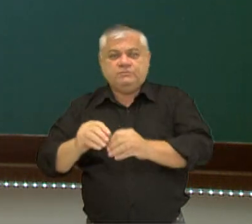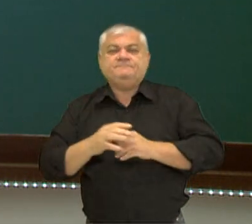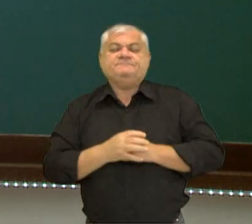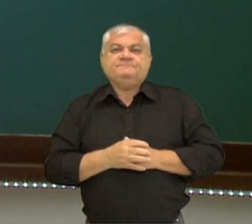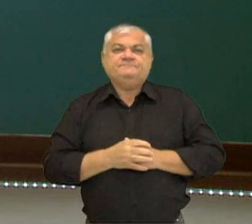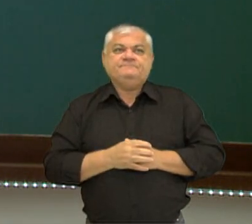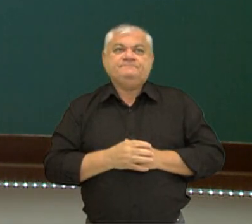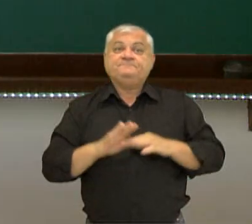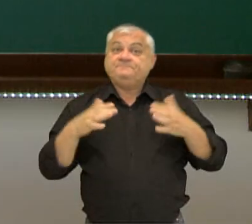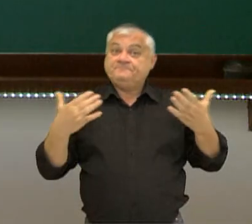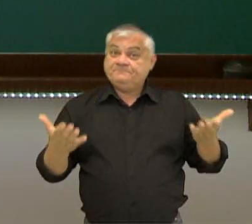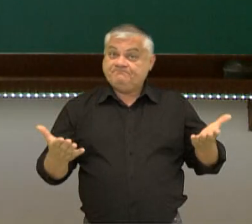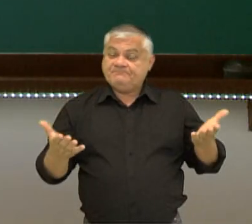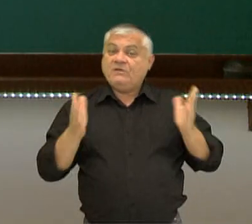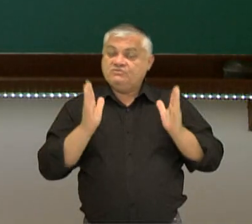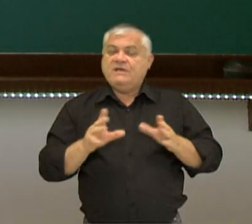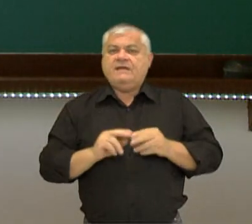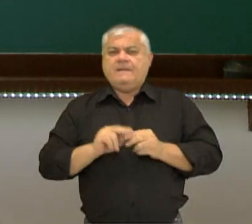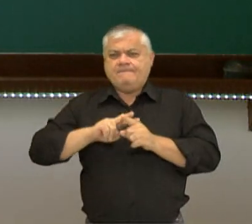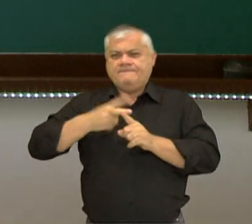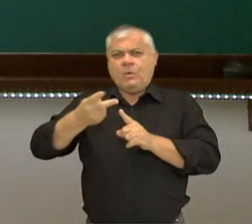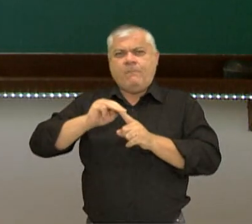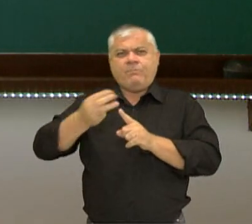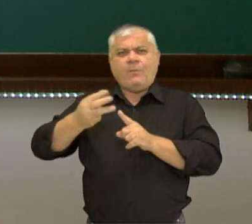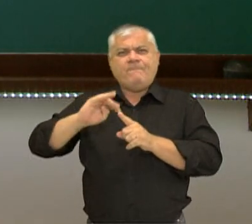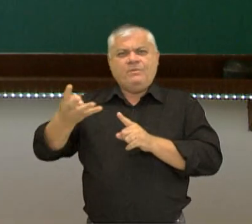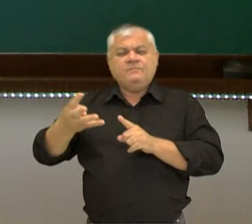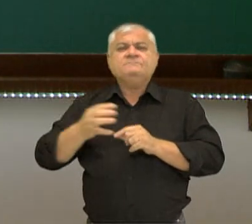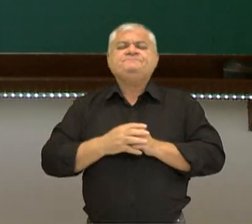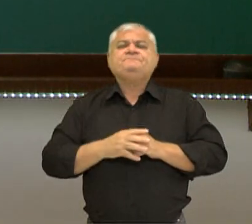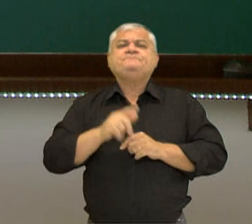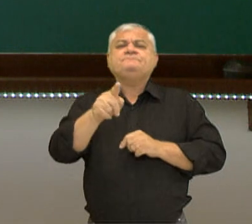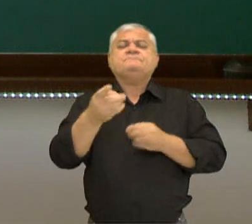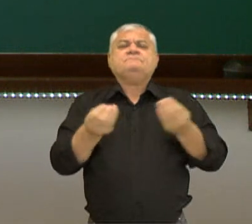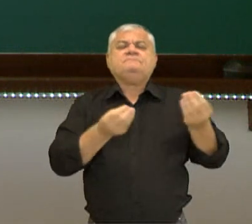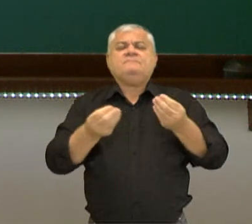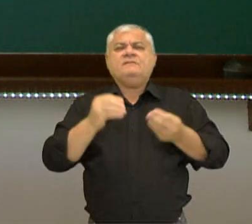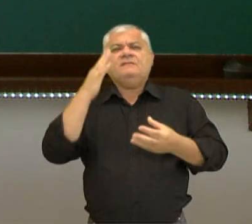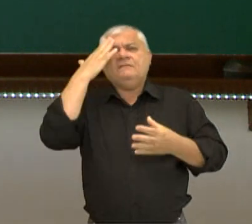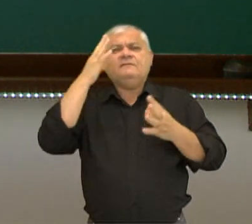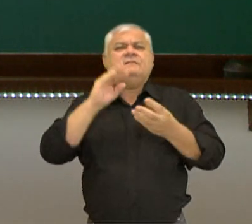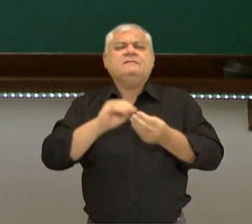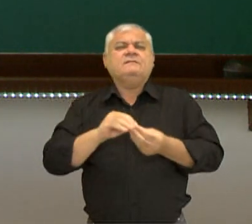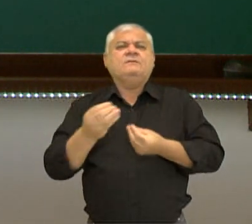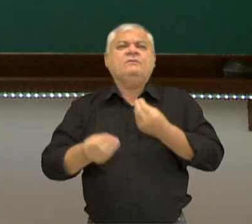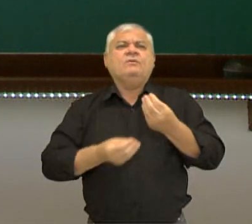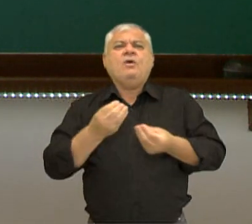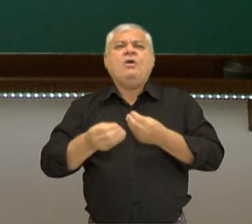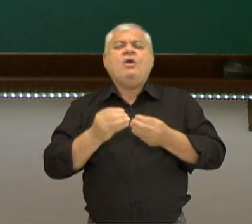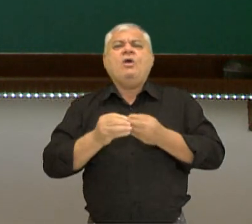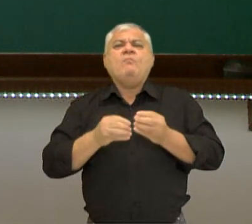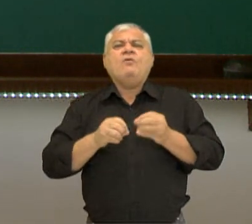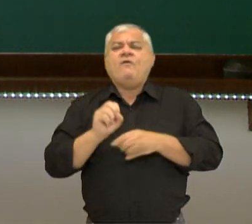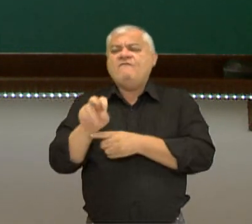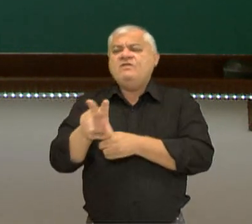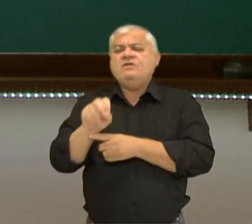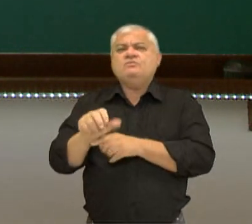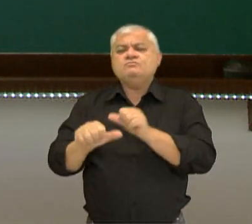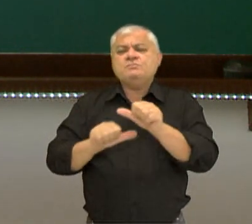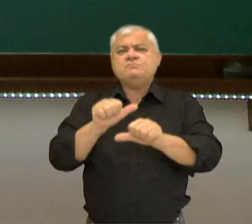então, já que nós falamos de reprodução, né? Vamos falar então, vamos entender então como é que o vírus faz esse